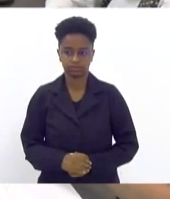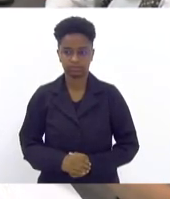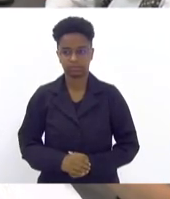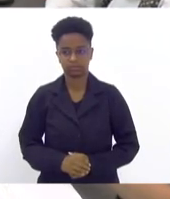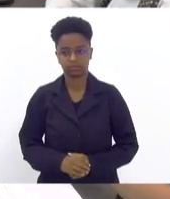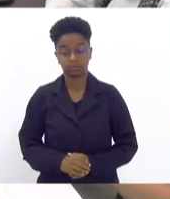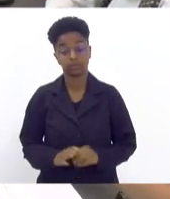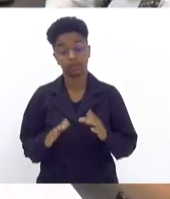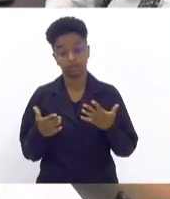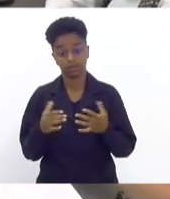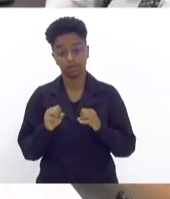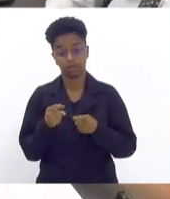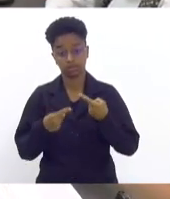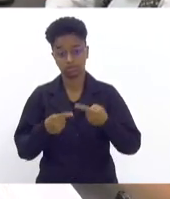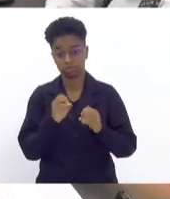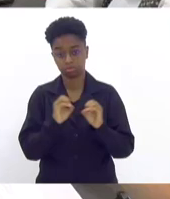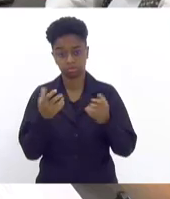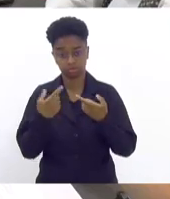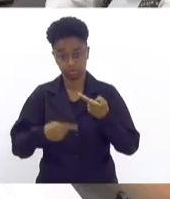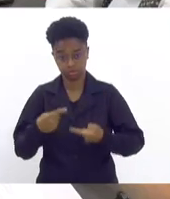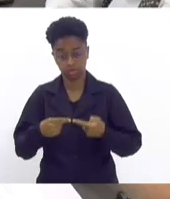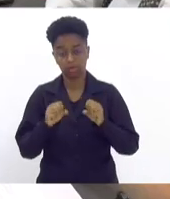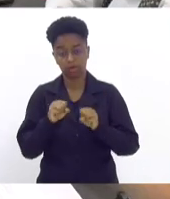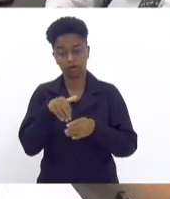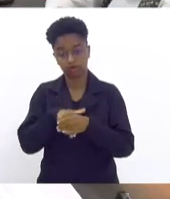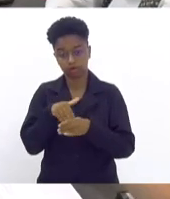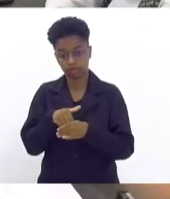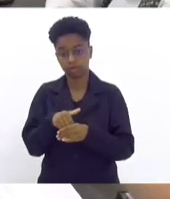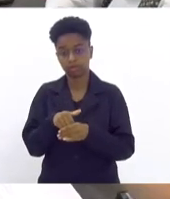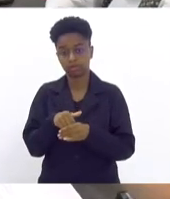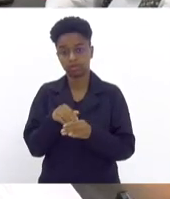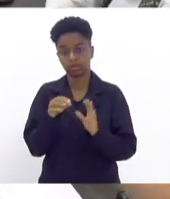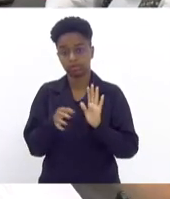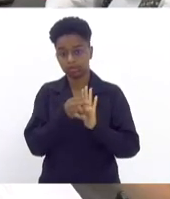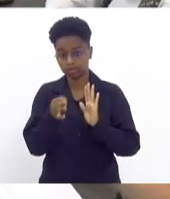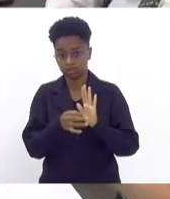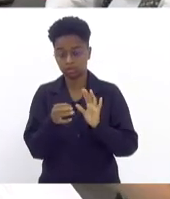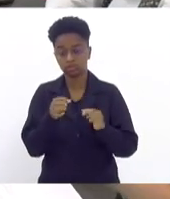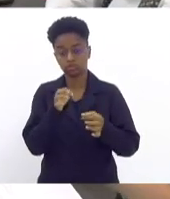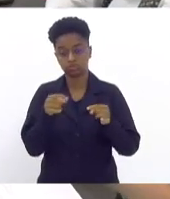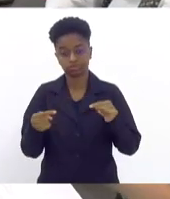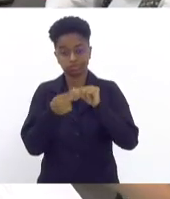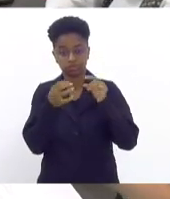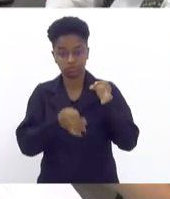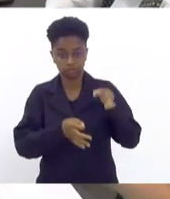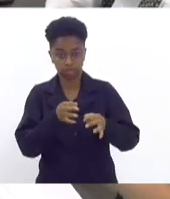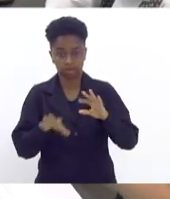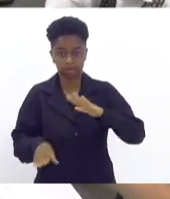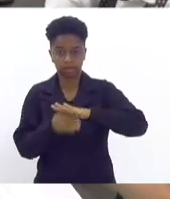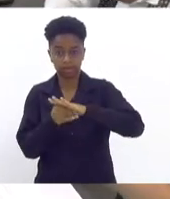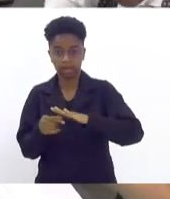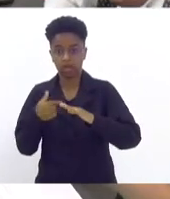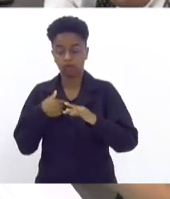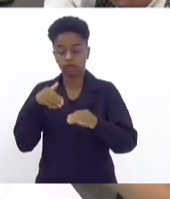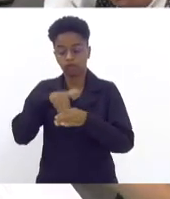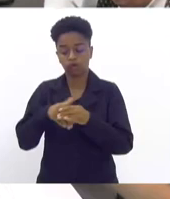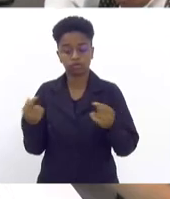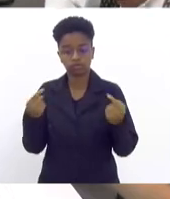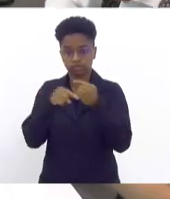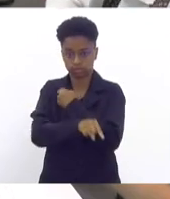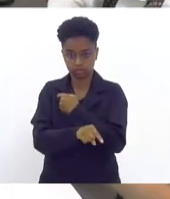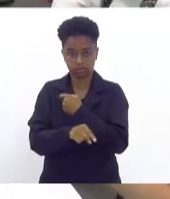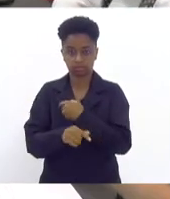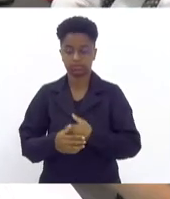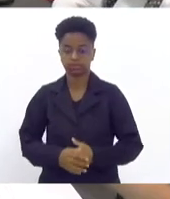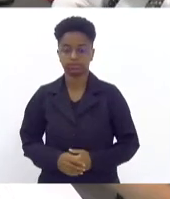então, em discussão, não havendo o que quero discutir, está em votação o parecer original pela juridicidade com emendas e o meu voto divergente pela